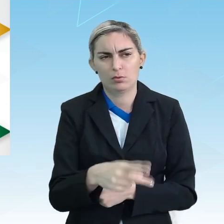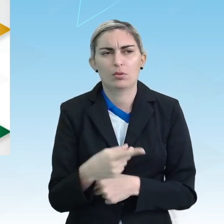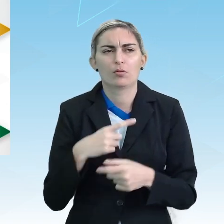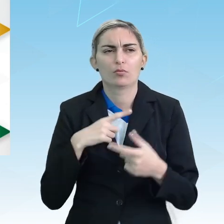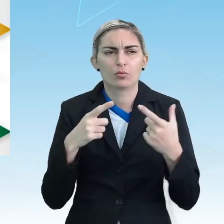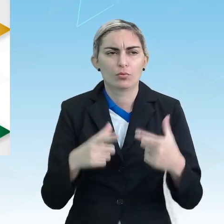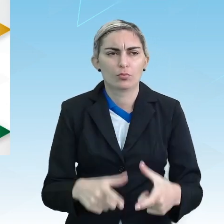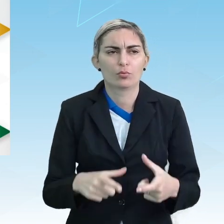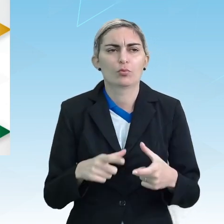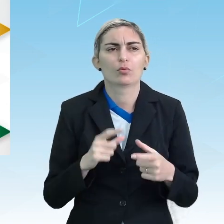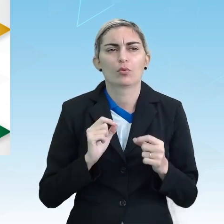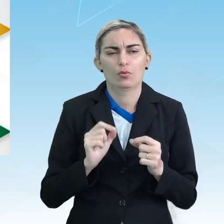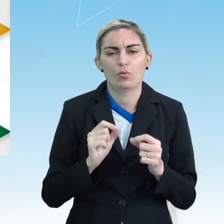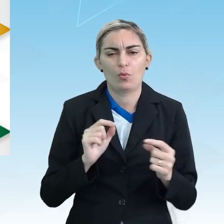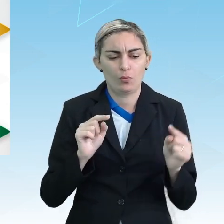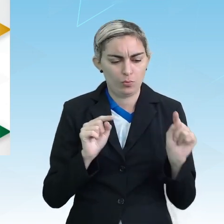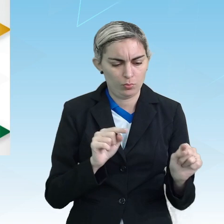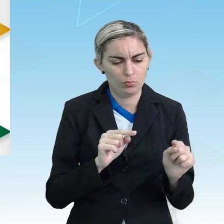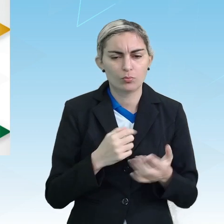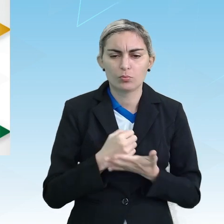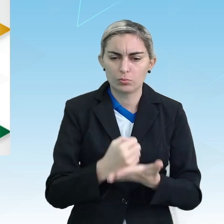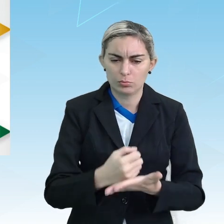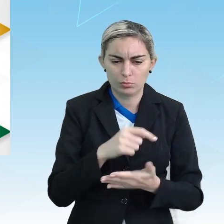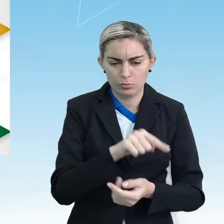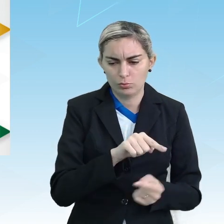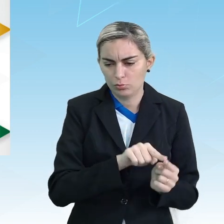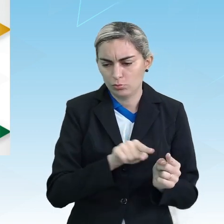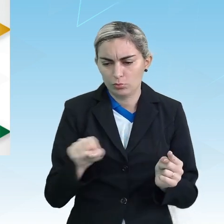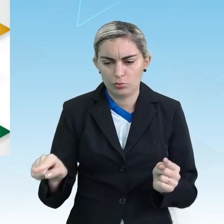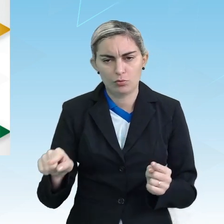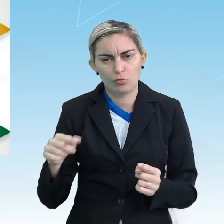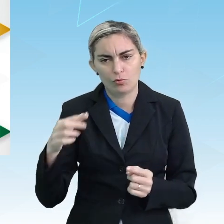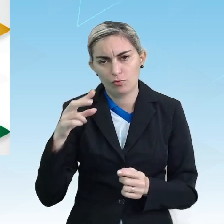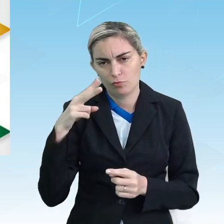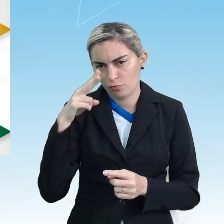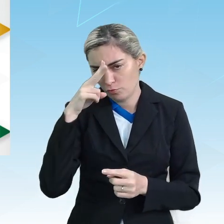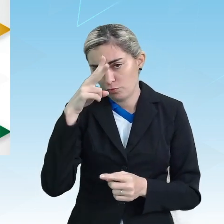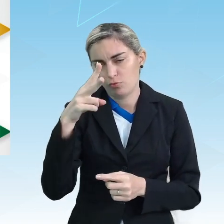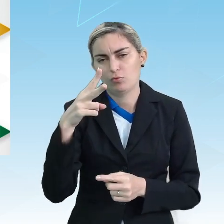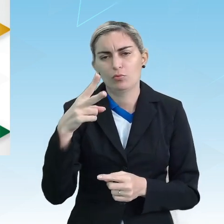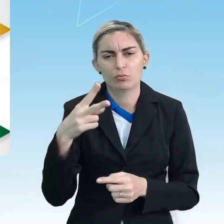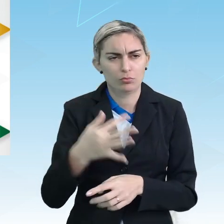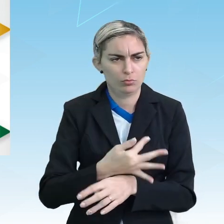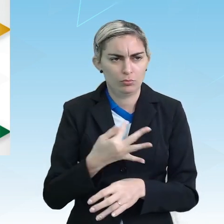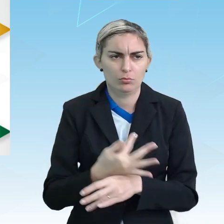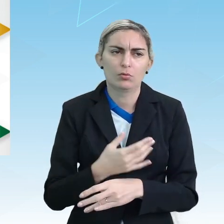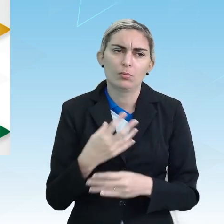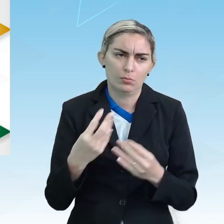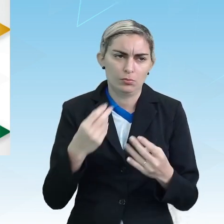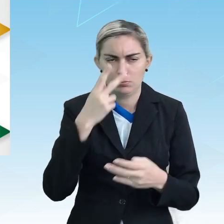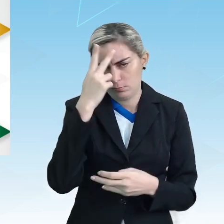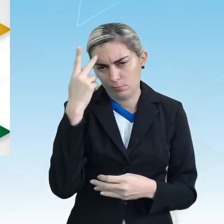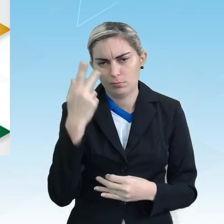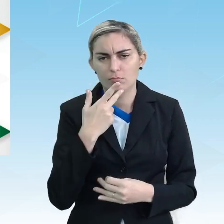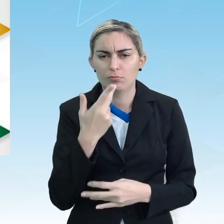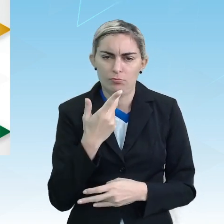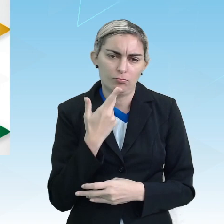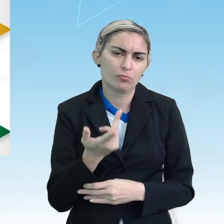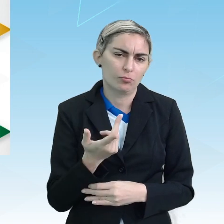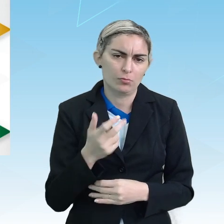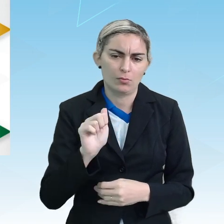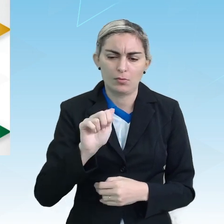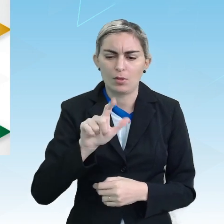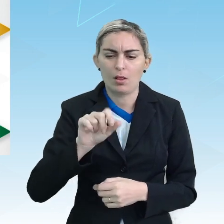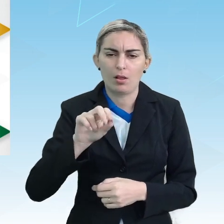localizada justamente entre o ponto de apoio e a força resistente. Outro exemplo que a gente pode falar sobre a